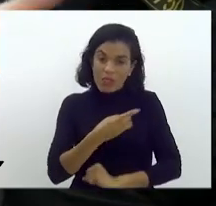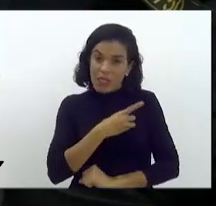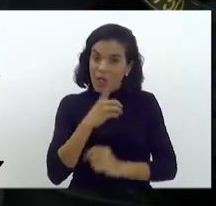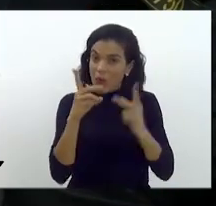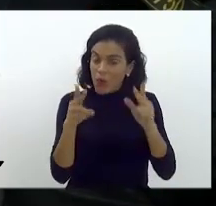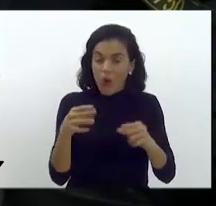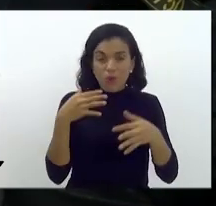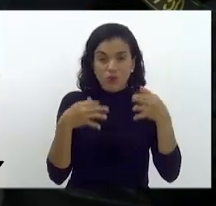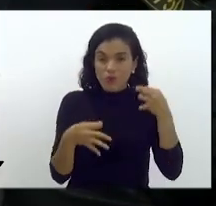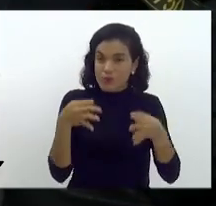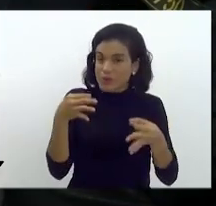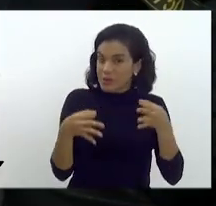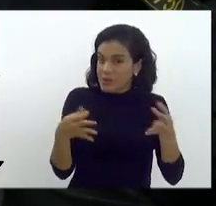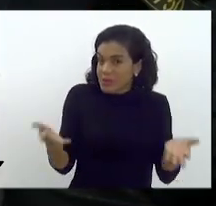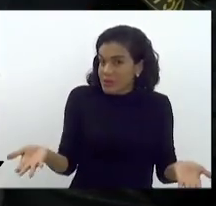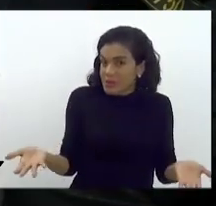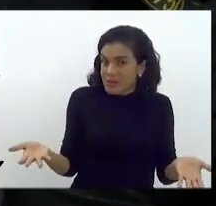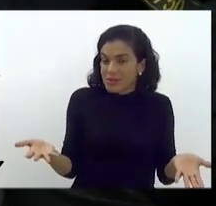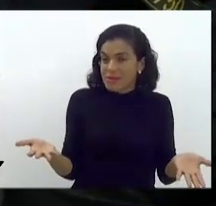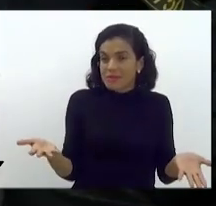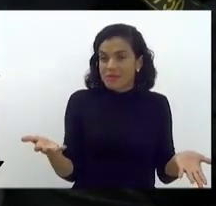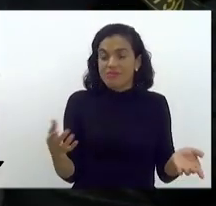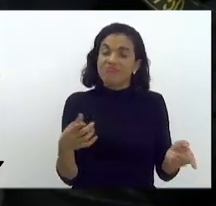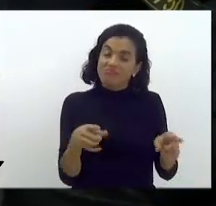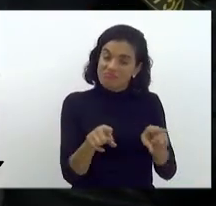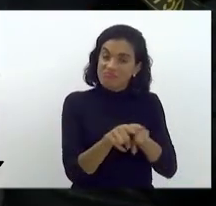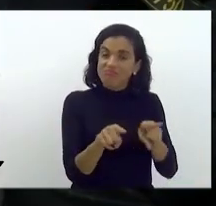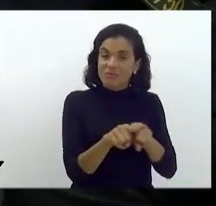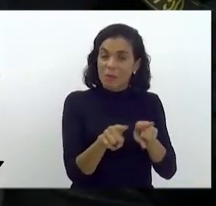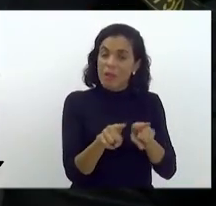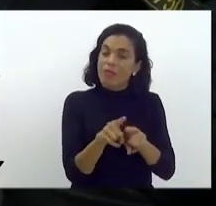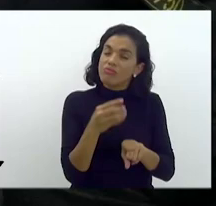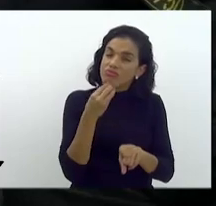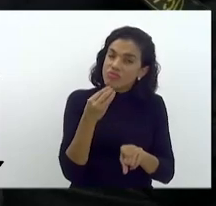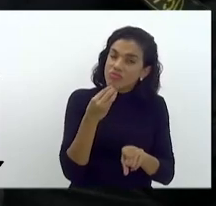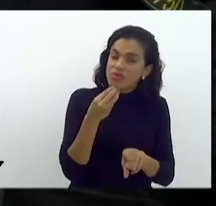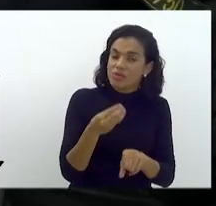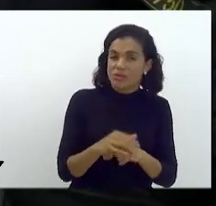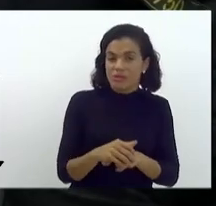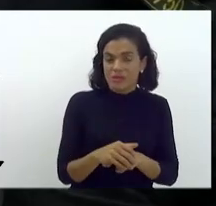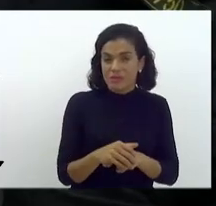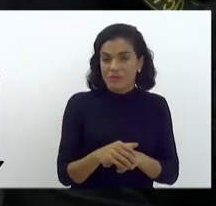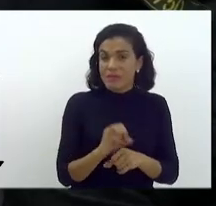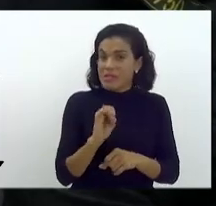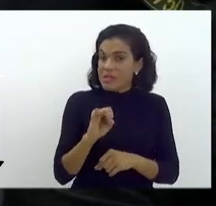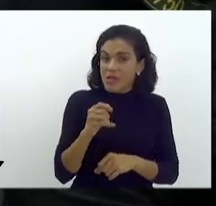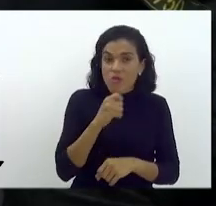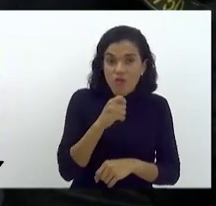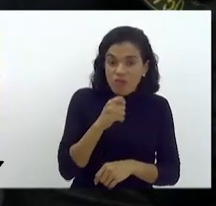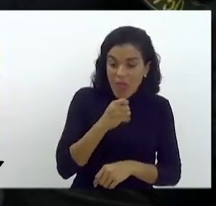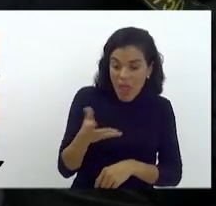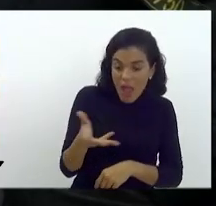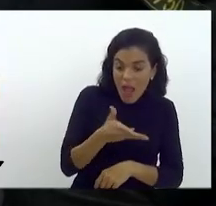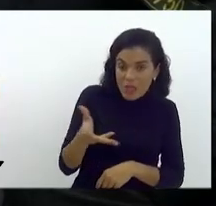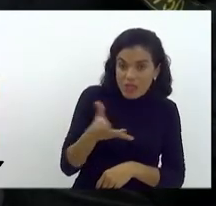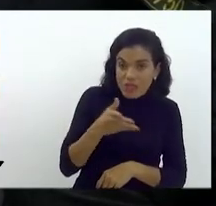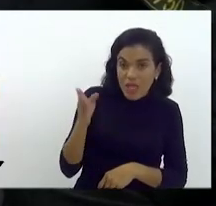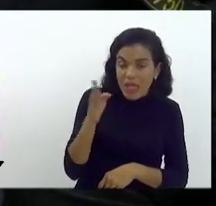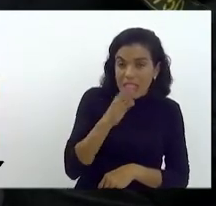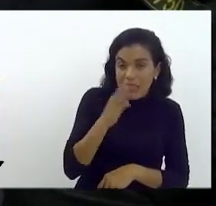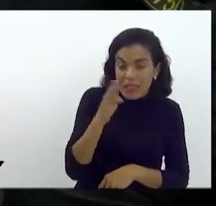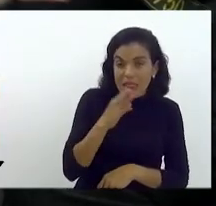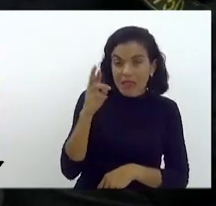então eu acho que isso também podia porque se não tiver agilidade para investigar a internet